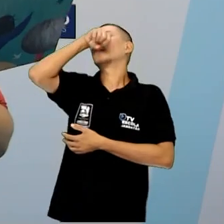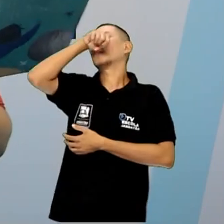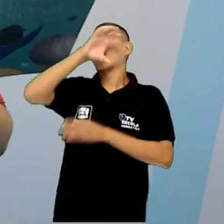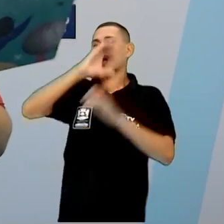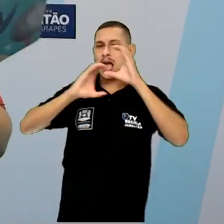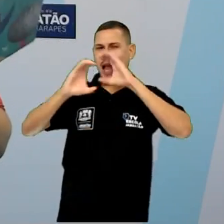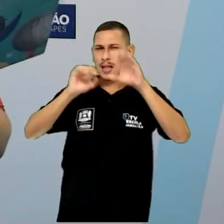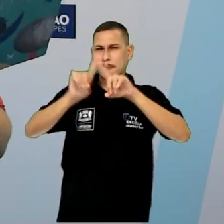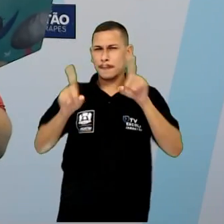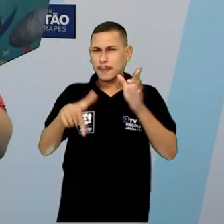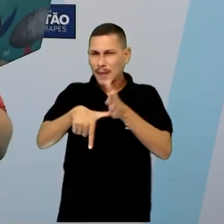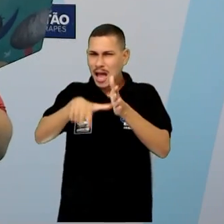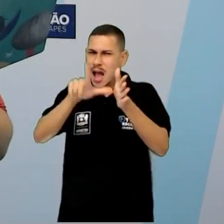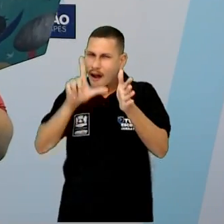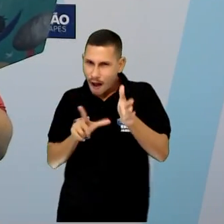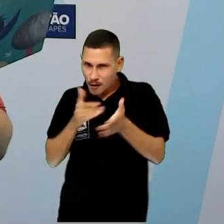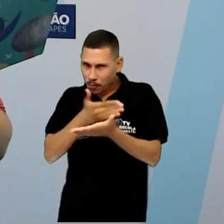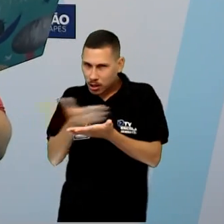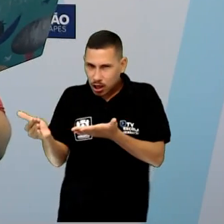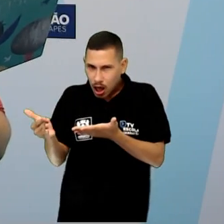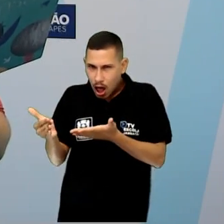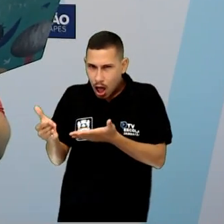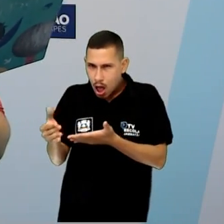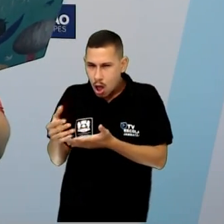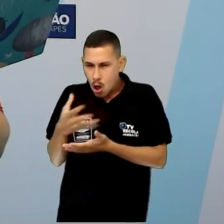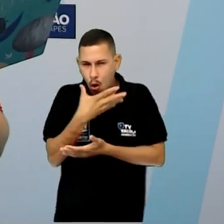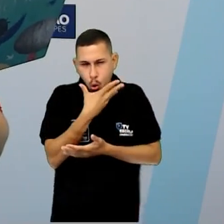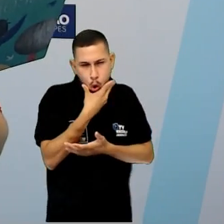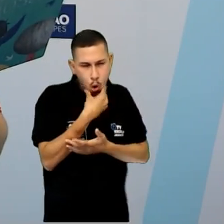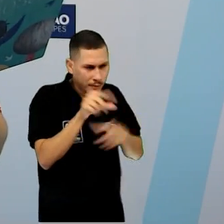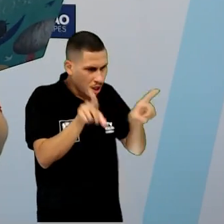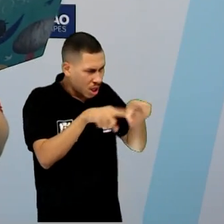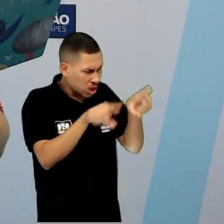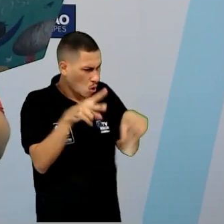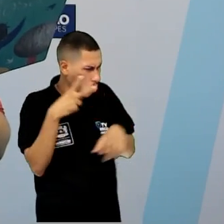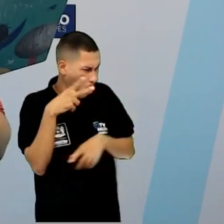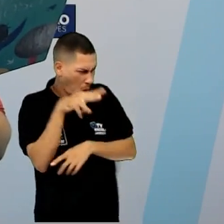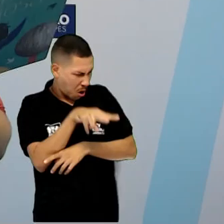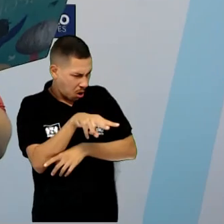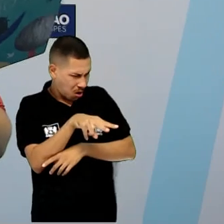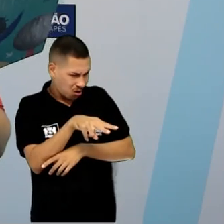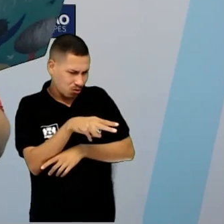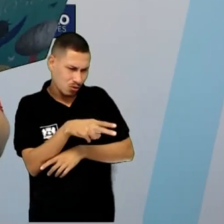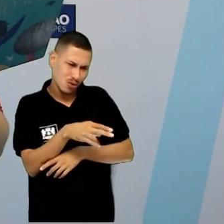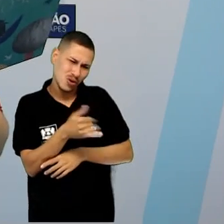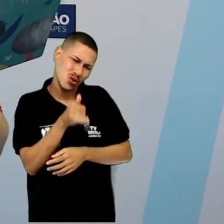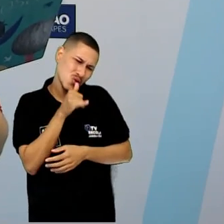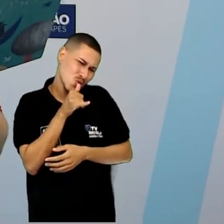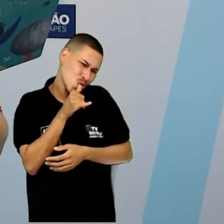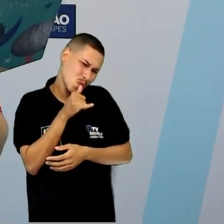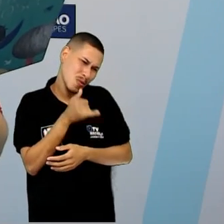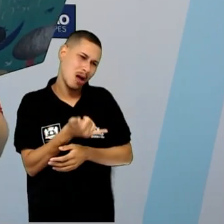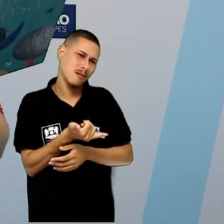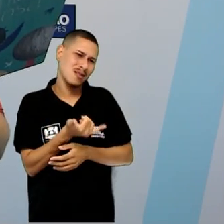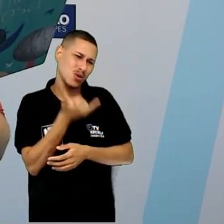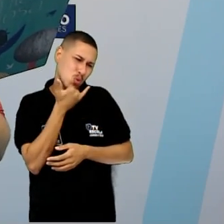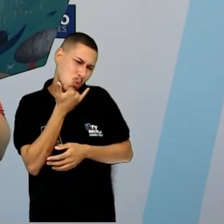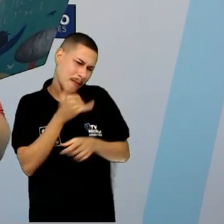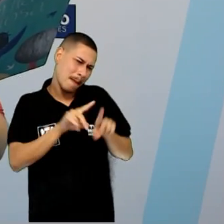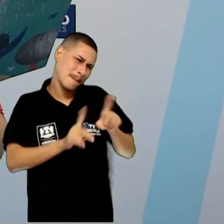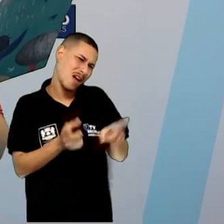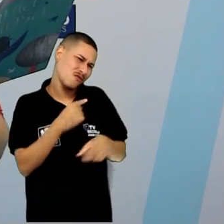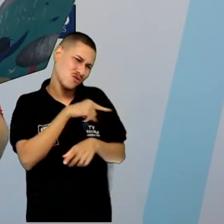Mas antes de começar, o regente olhou firme para ela e falou: Lamento, mas para sua espécie não